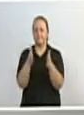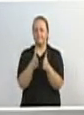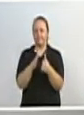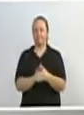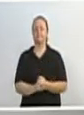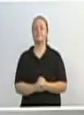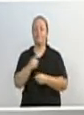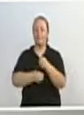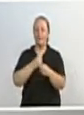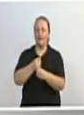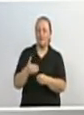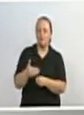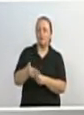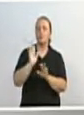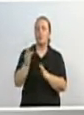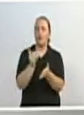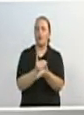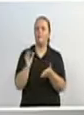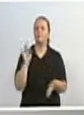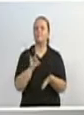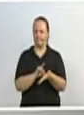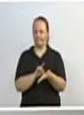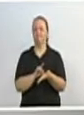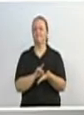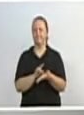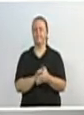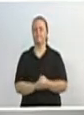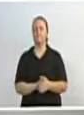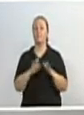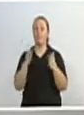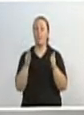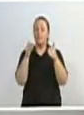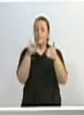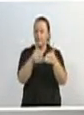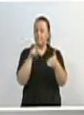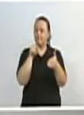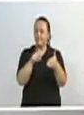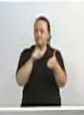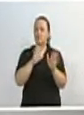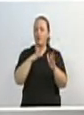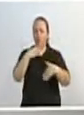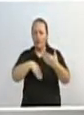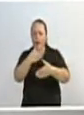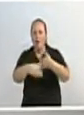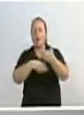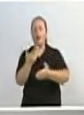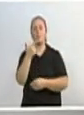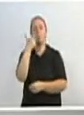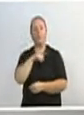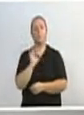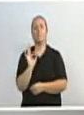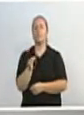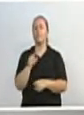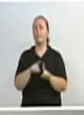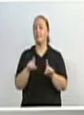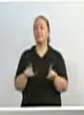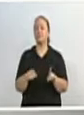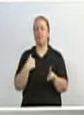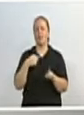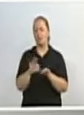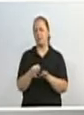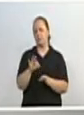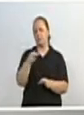aliás, já está valendo. Então, baseado nisso, a gente conseguiu avanços significativos. Eu não vou me estender aqui, mas quero dar um exemplo